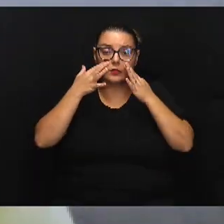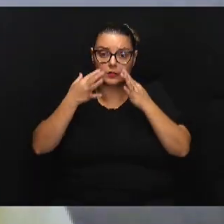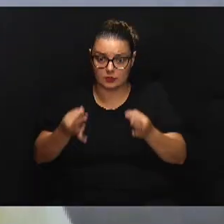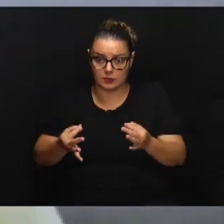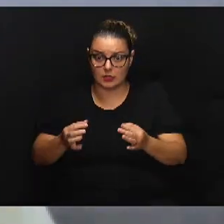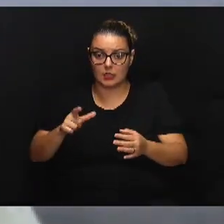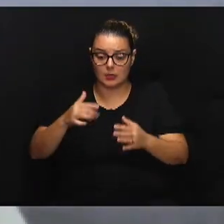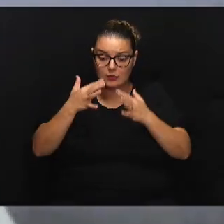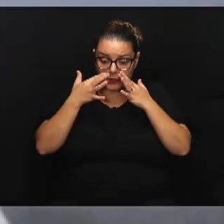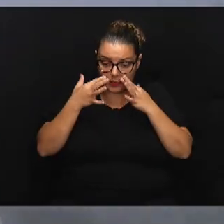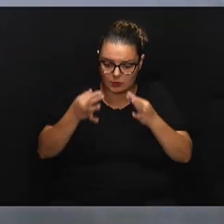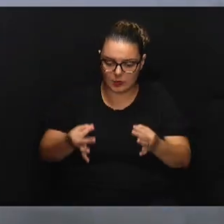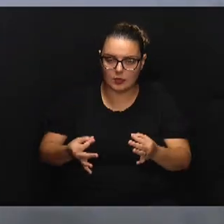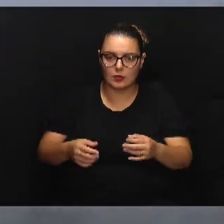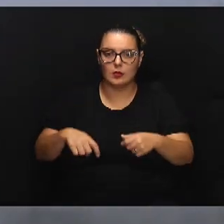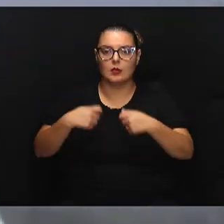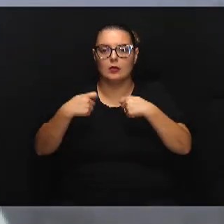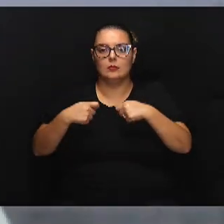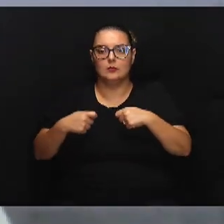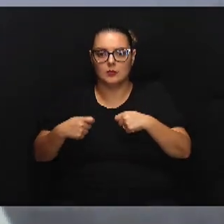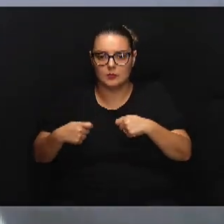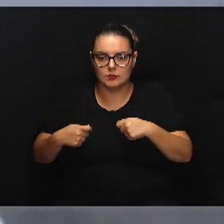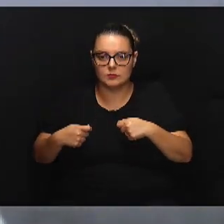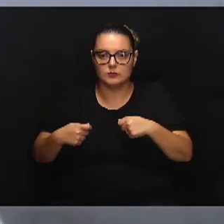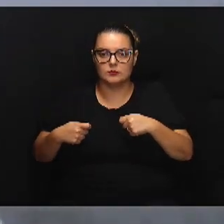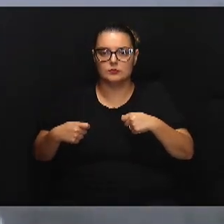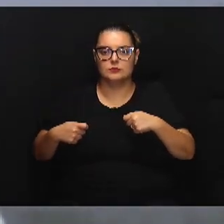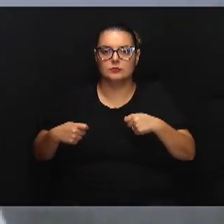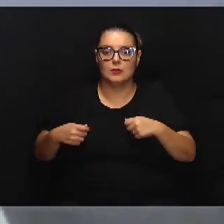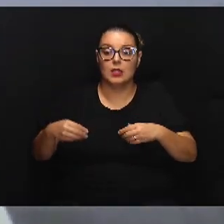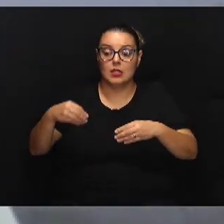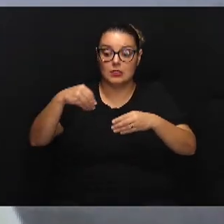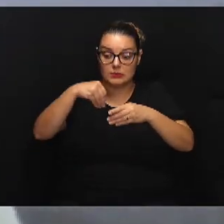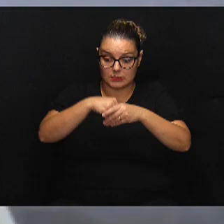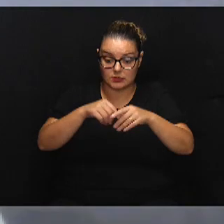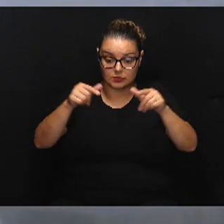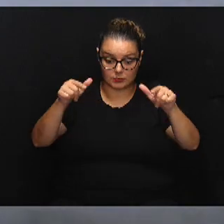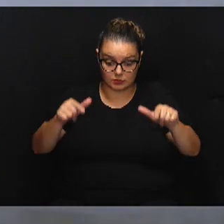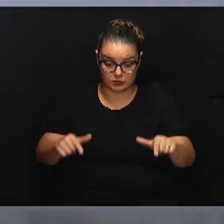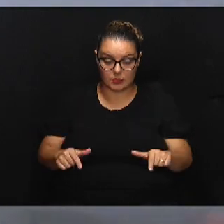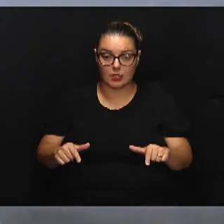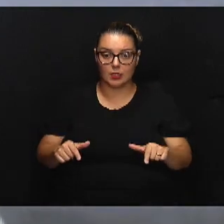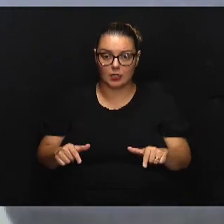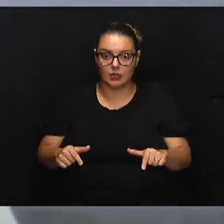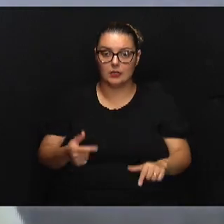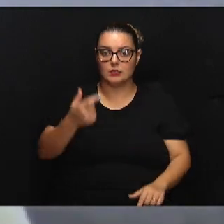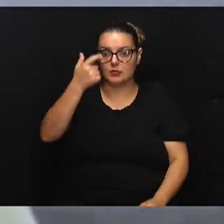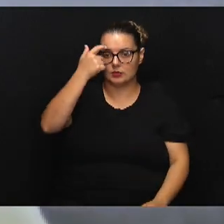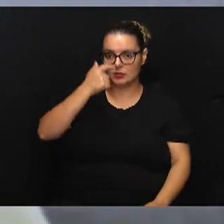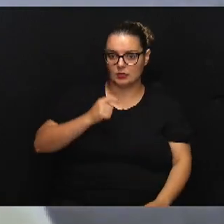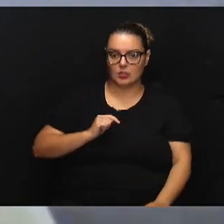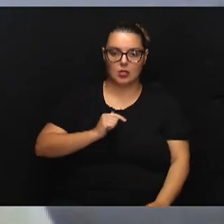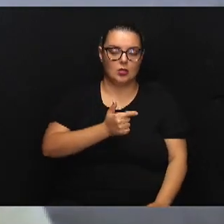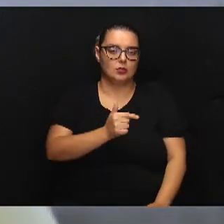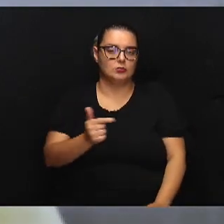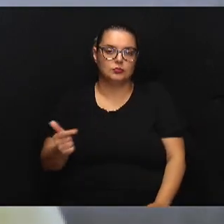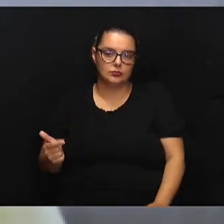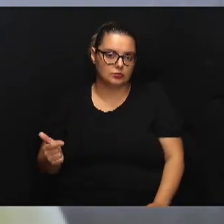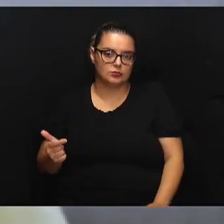presto atenção, eu preciso estar dentro de um espaço que eu não tenha